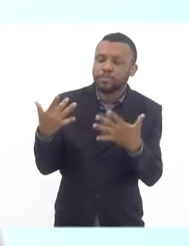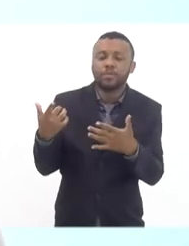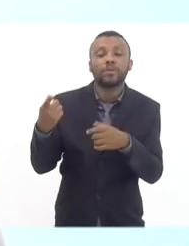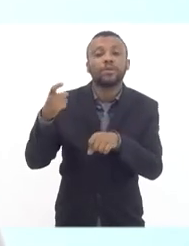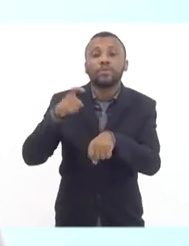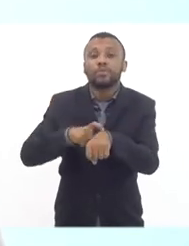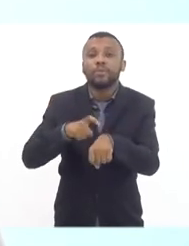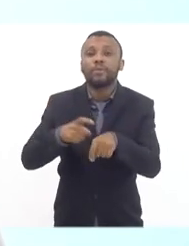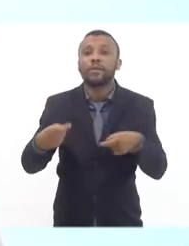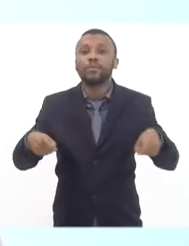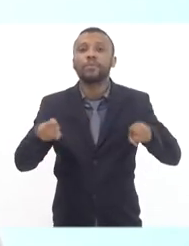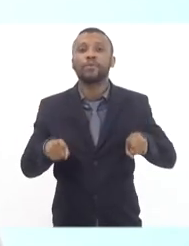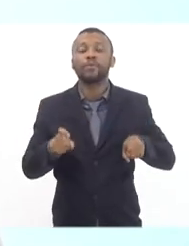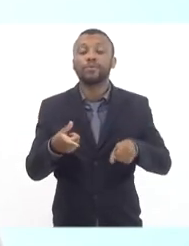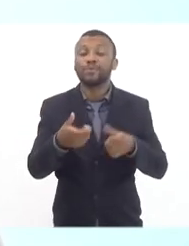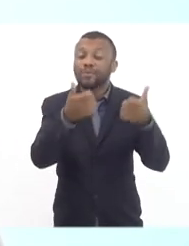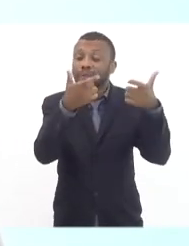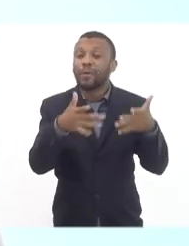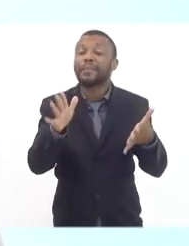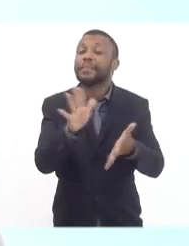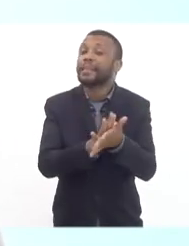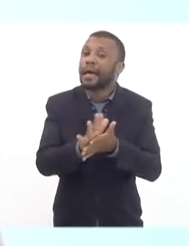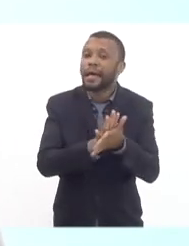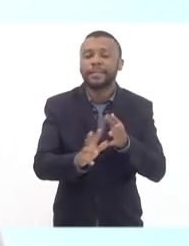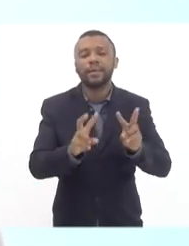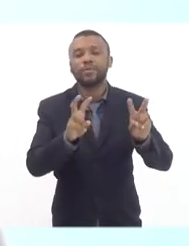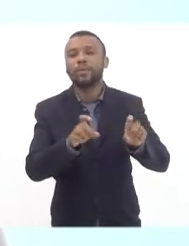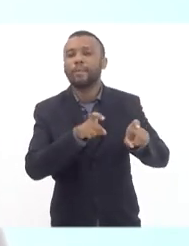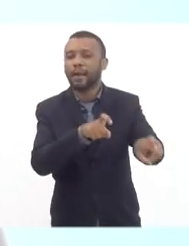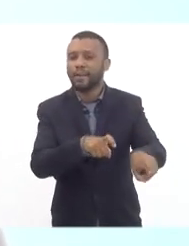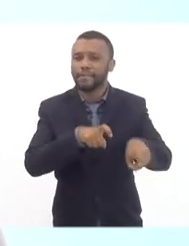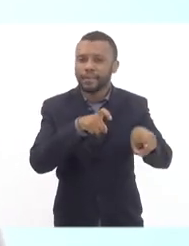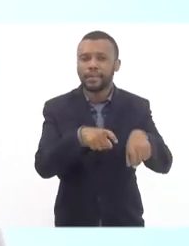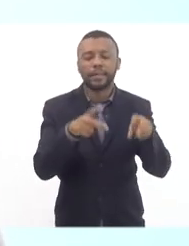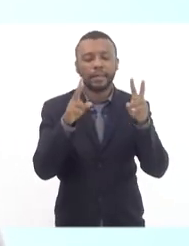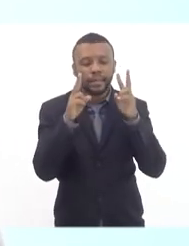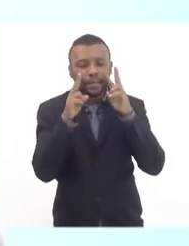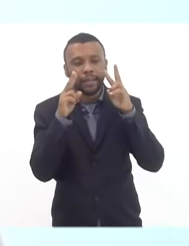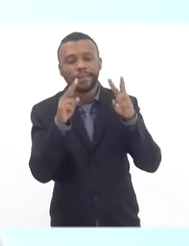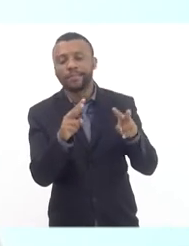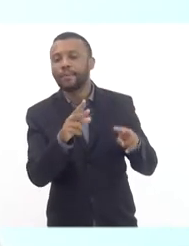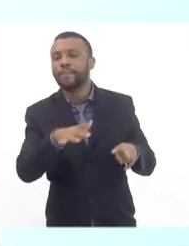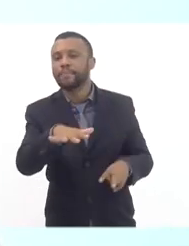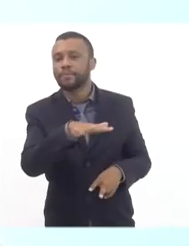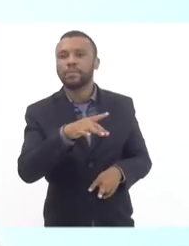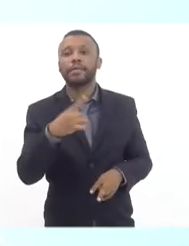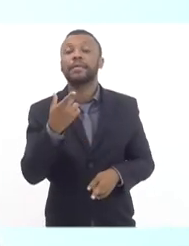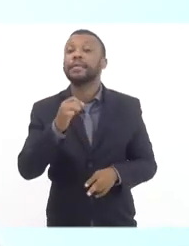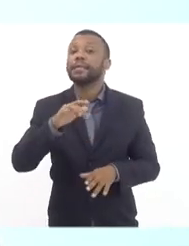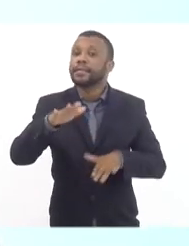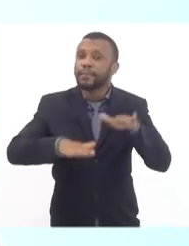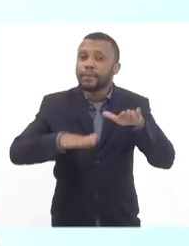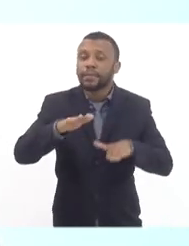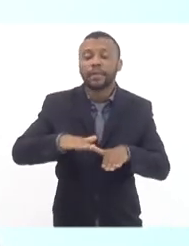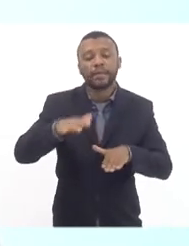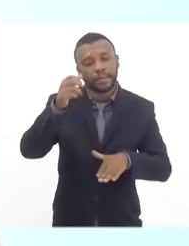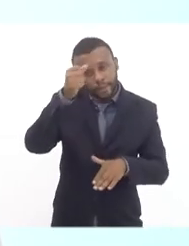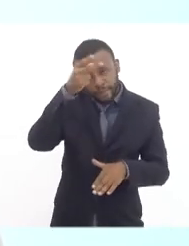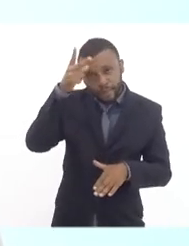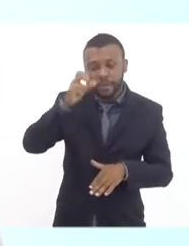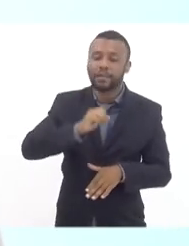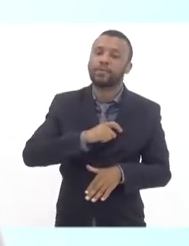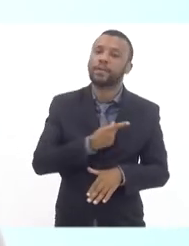deu uma palavra sobre o tema da Fazenda Kulubandê, nessa perspectiva que a gente traz aqui. Se dependesse da atual gestão da prefeitura,